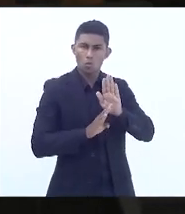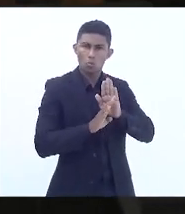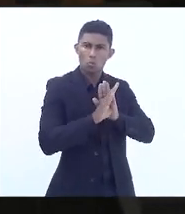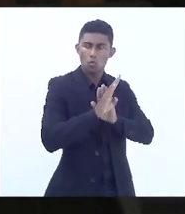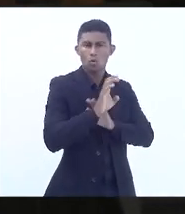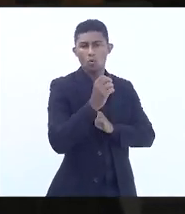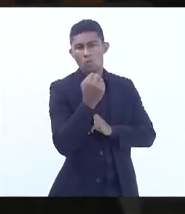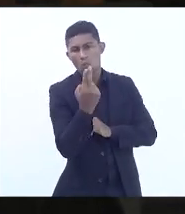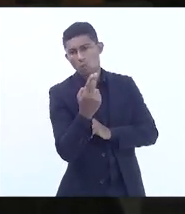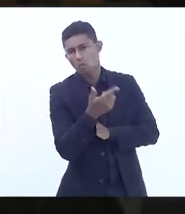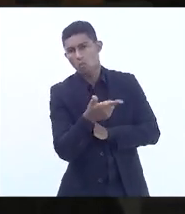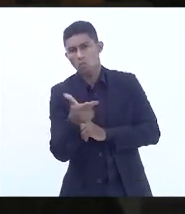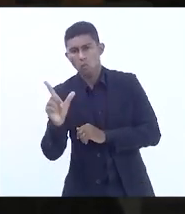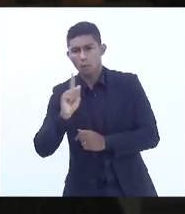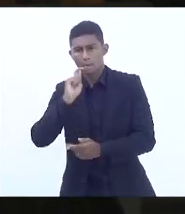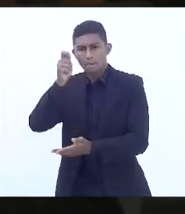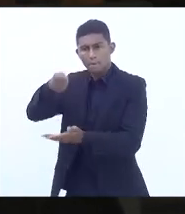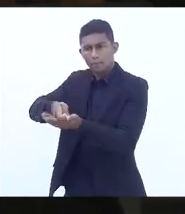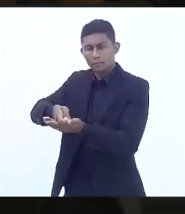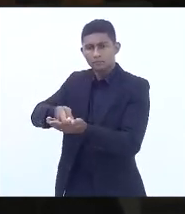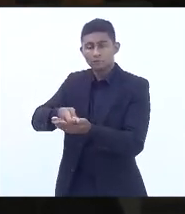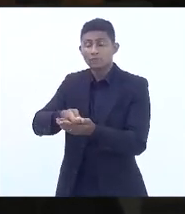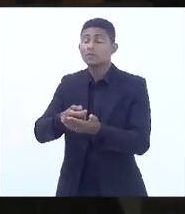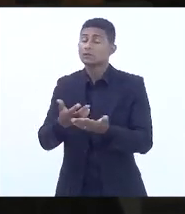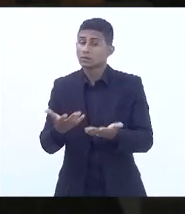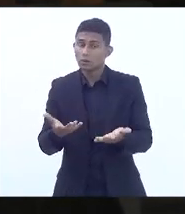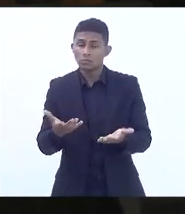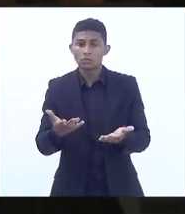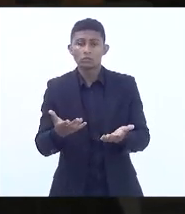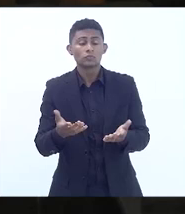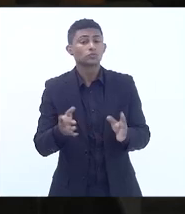auxílio só poderá ser editado